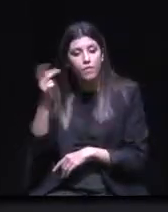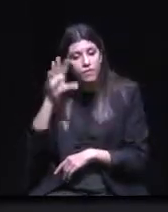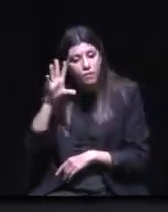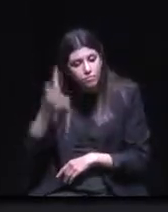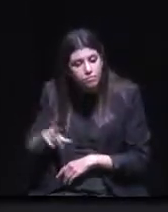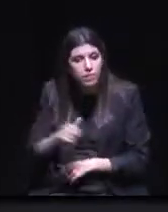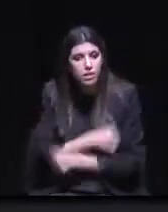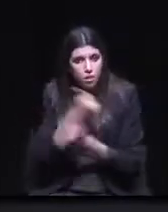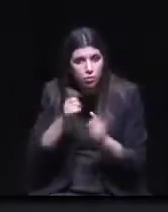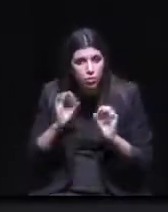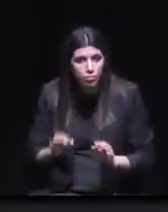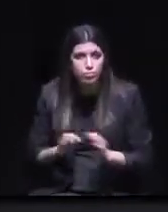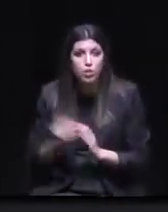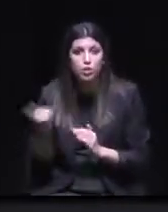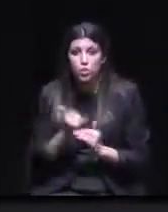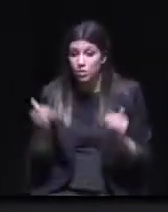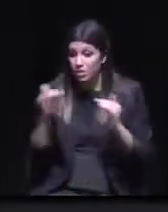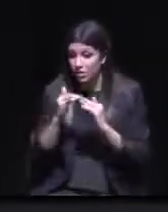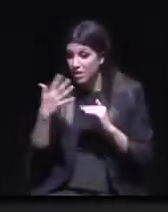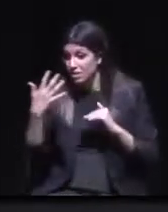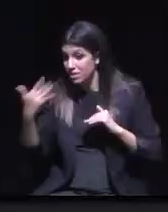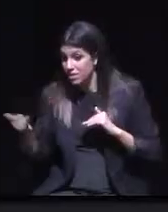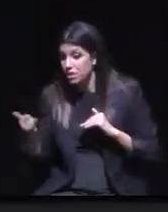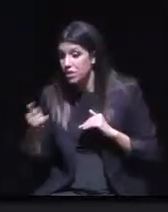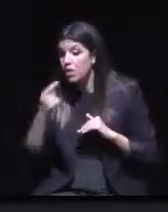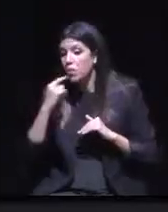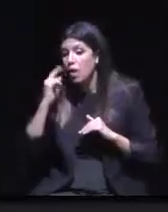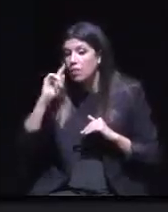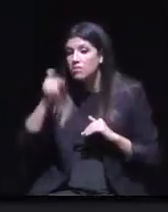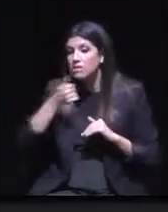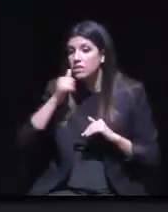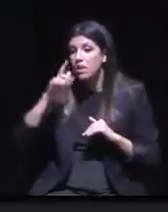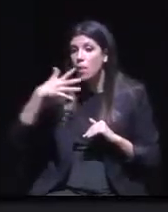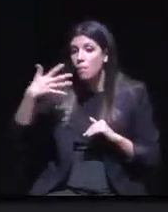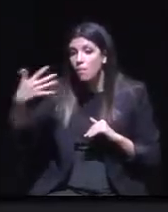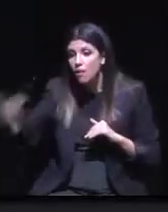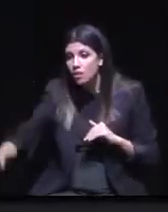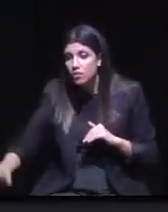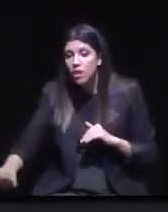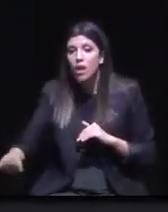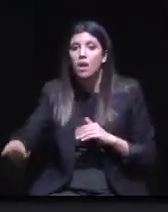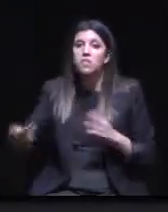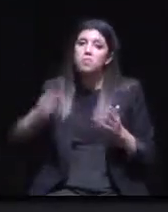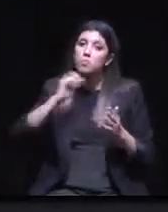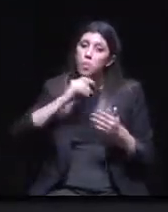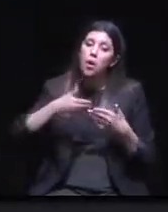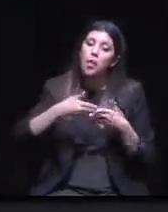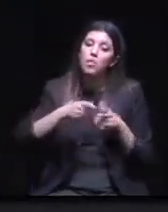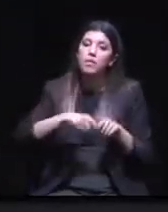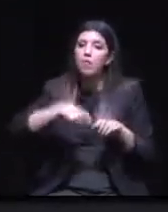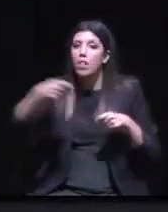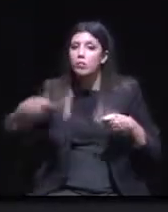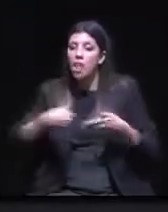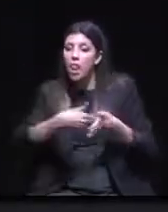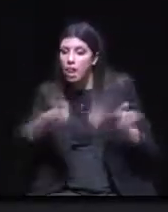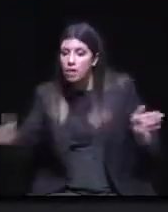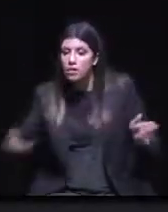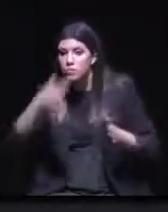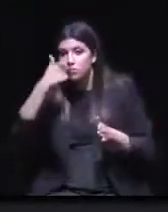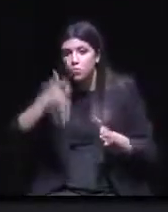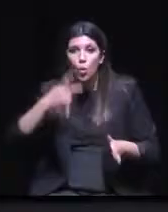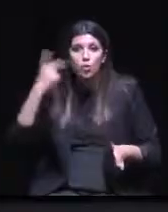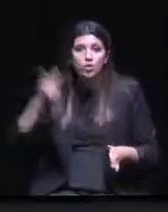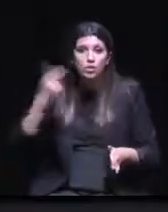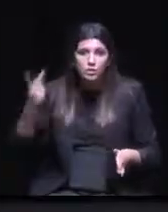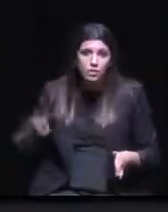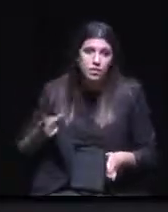Só depois, numa segunda fase, a determinar oportunamente, será avaliado um eventual alargamento da medida a munícipes com